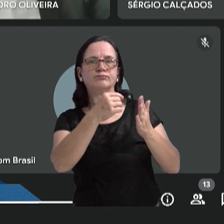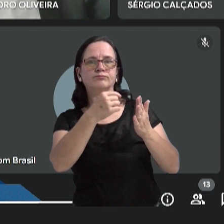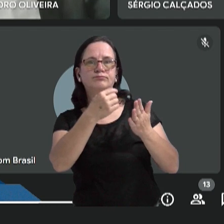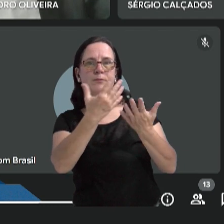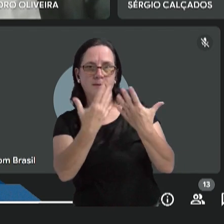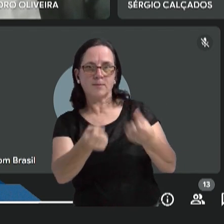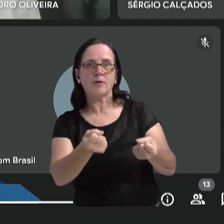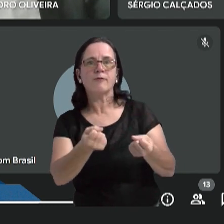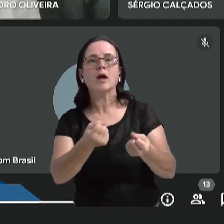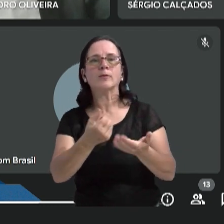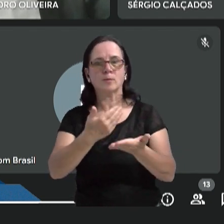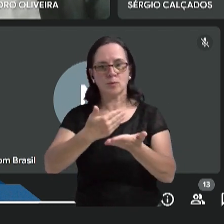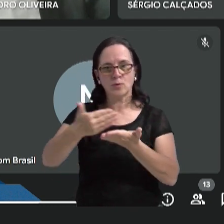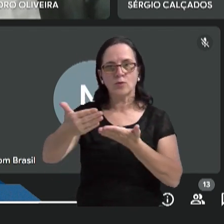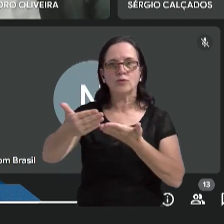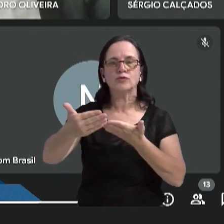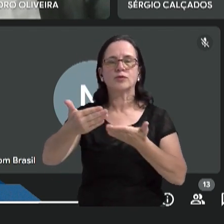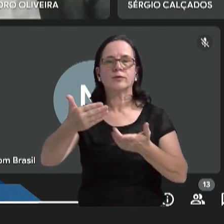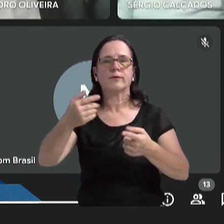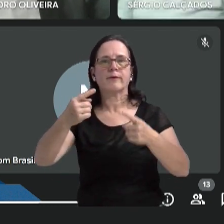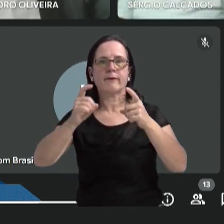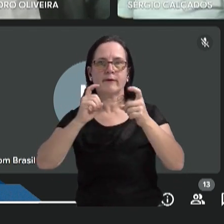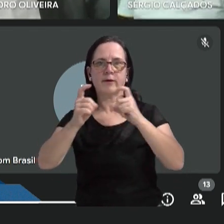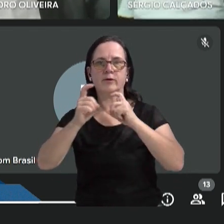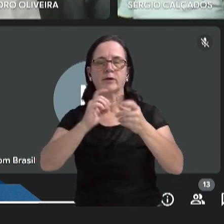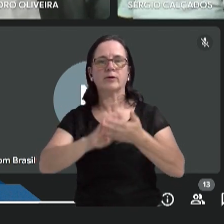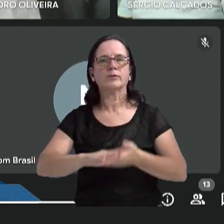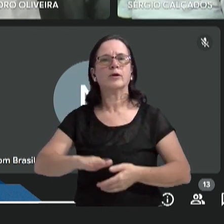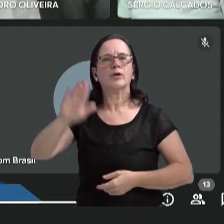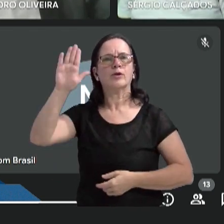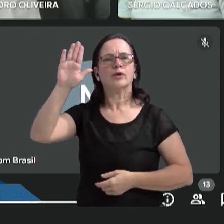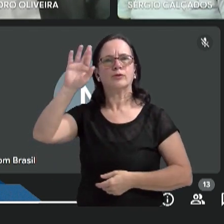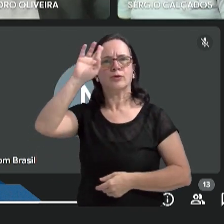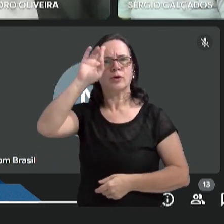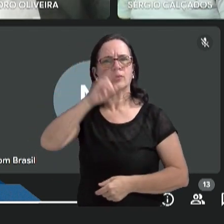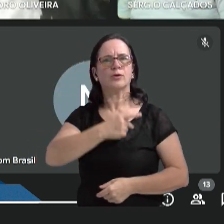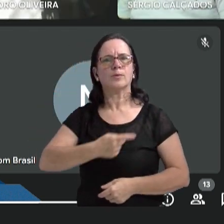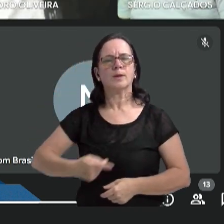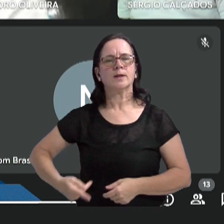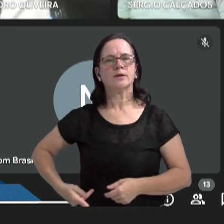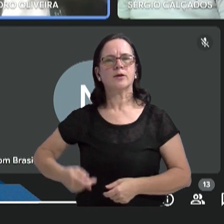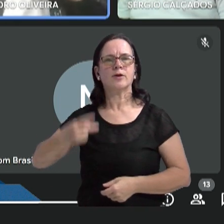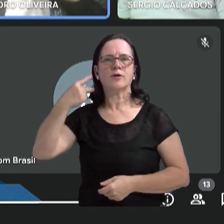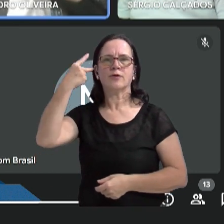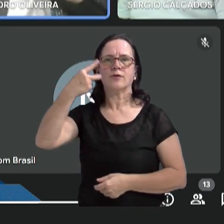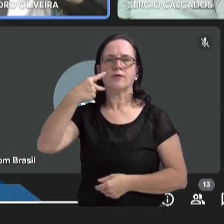manutenção do veto aos parlamentares Alessandro Oliveira Rodrigo alemão guilerme do salão